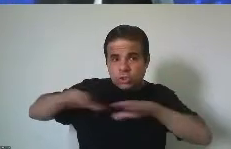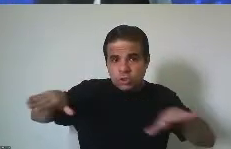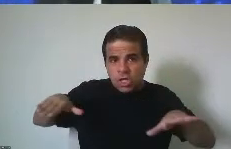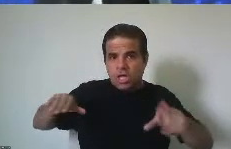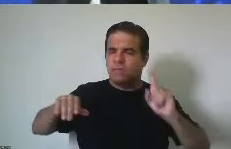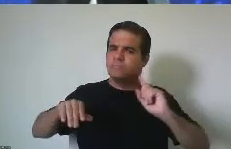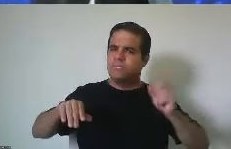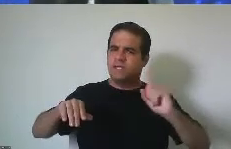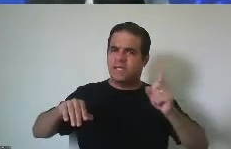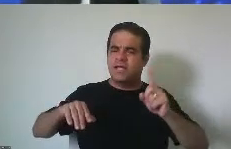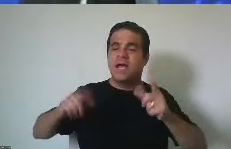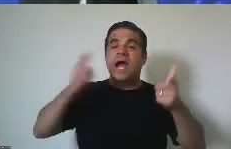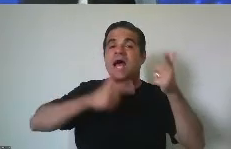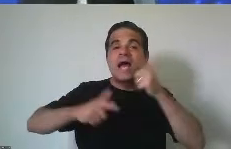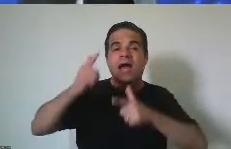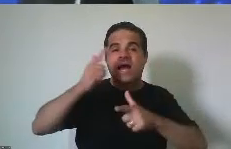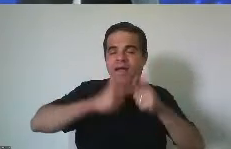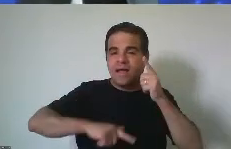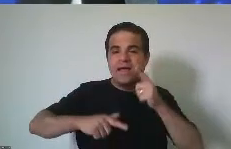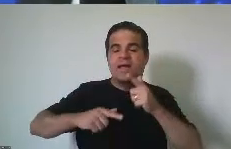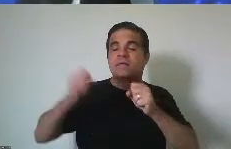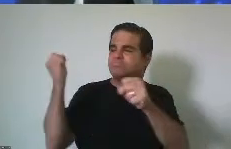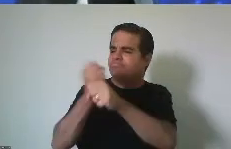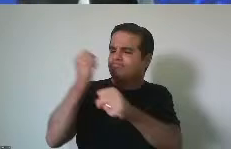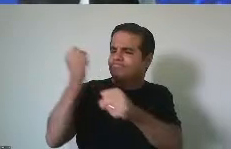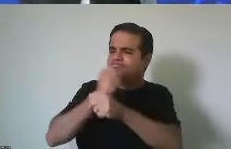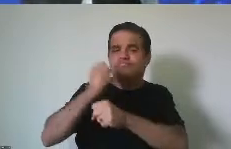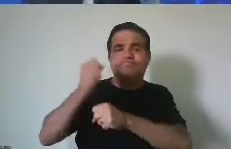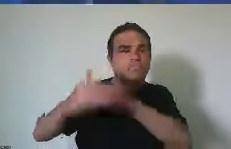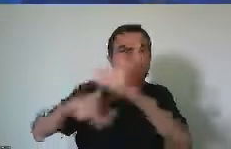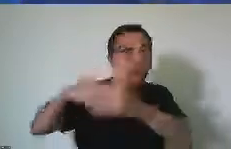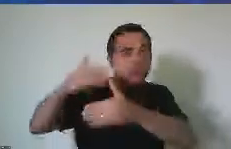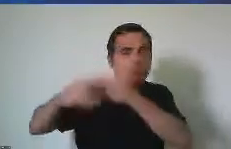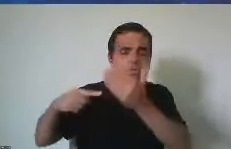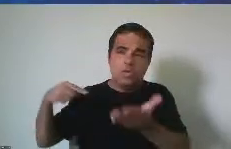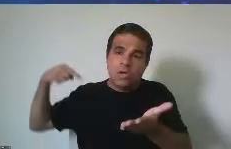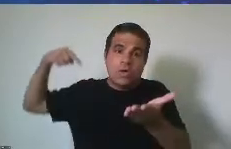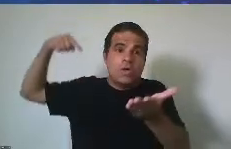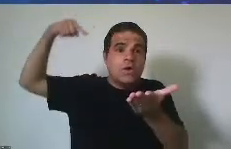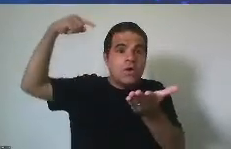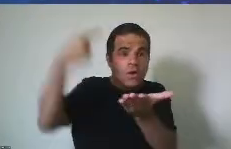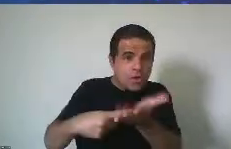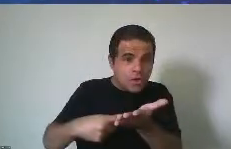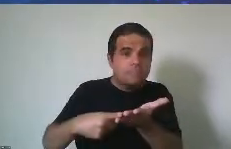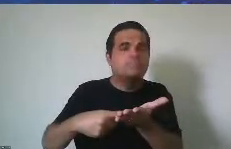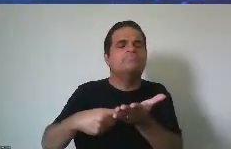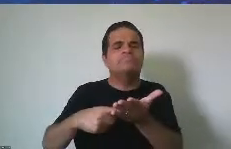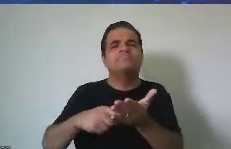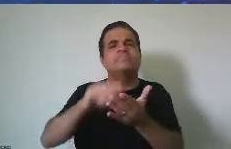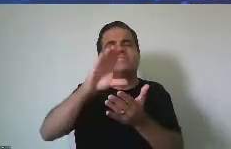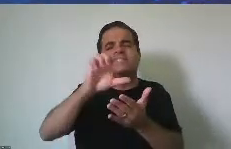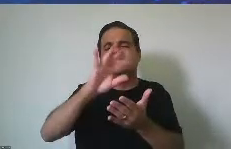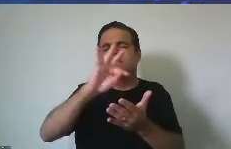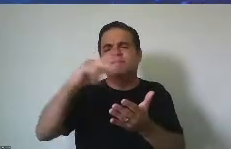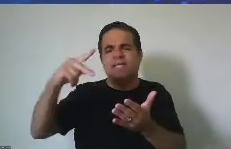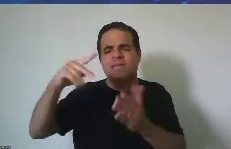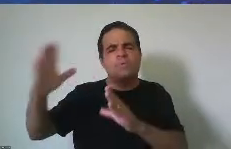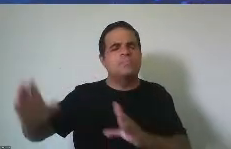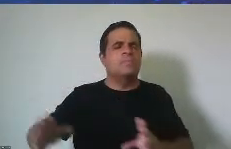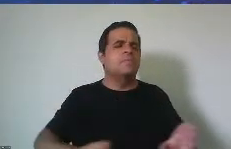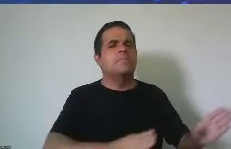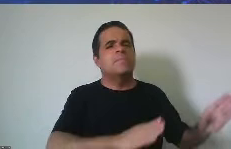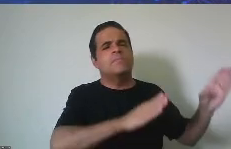ganha e construir conforme nosso compromisso de fato isso é tep ao longo dos anos